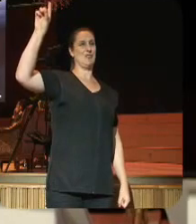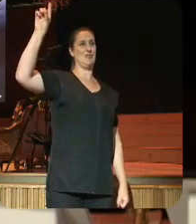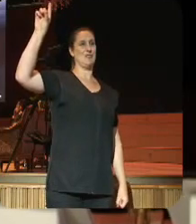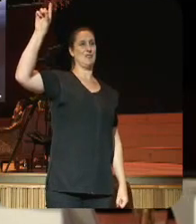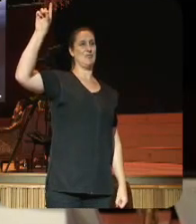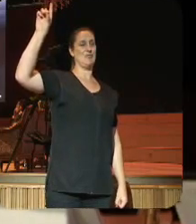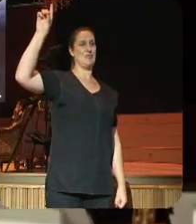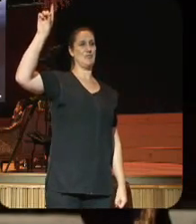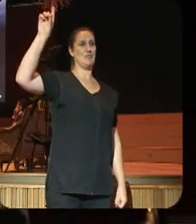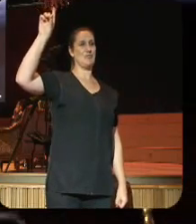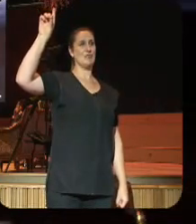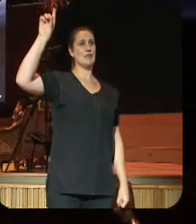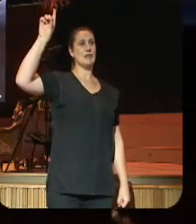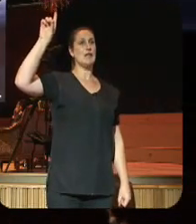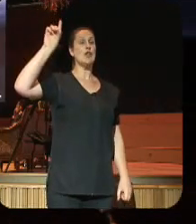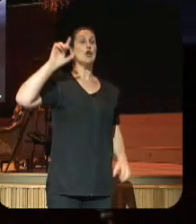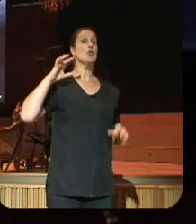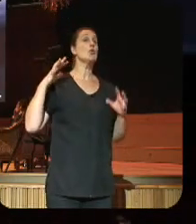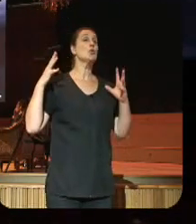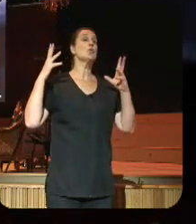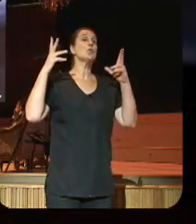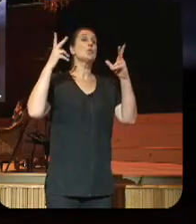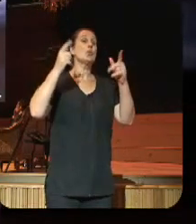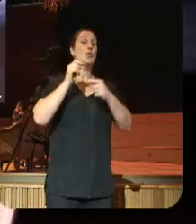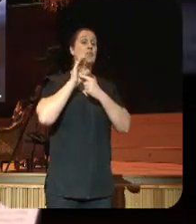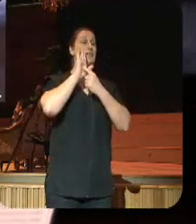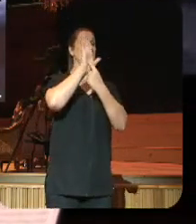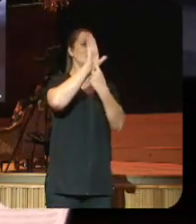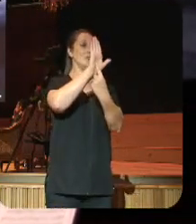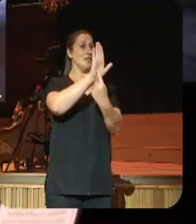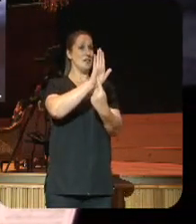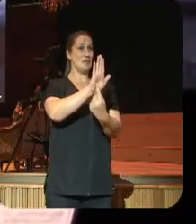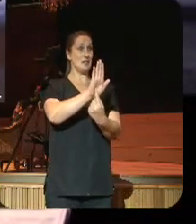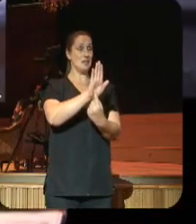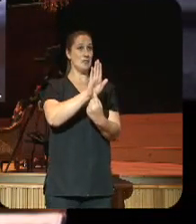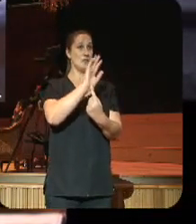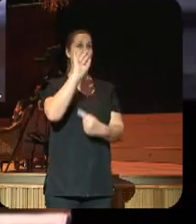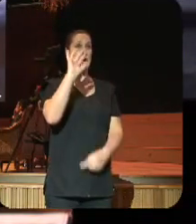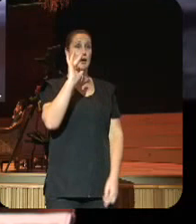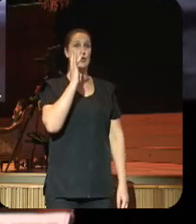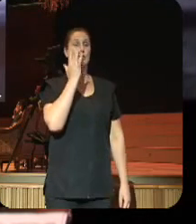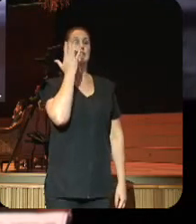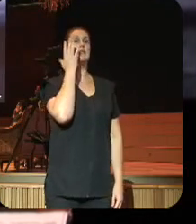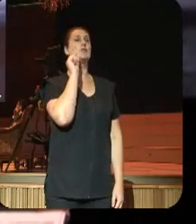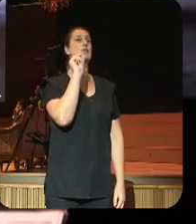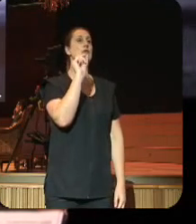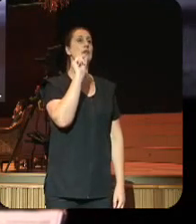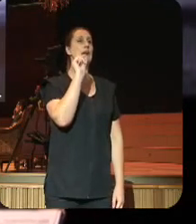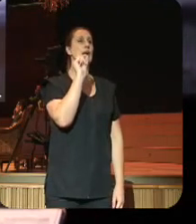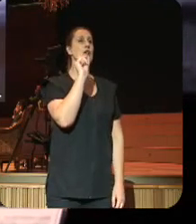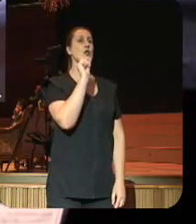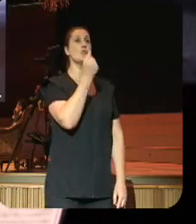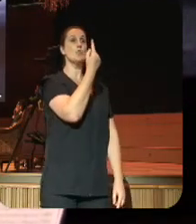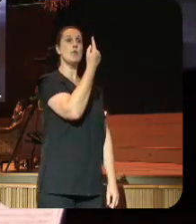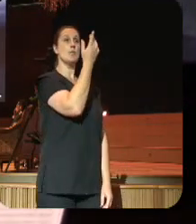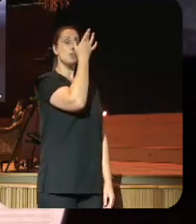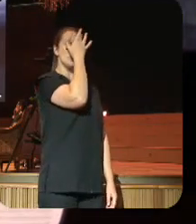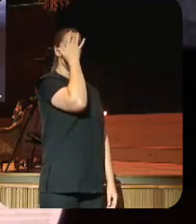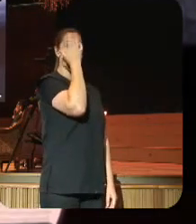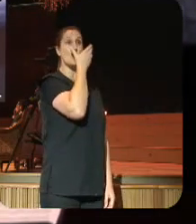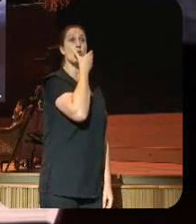de Deus? Porque toda essa revelação passava por um interlocutor, um homem,